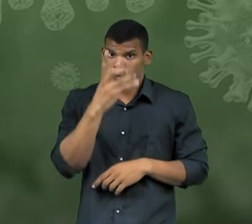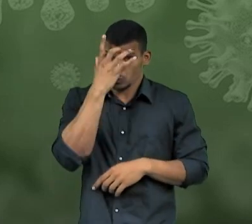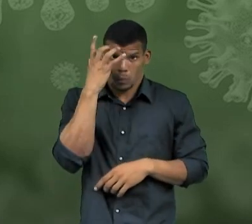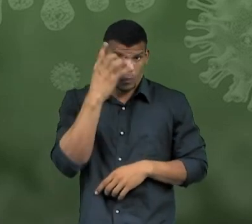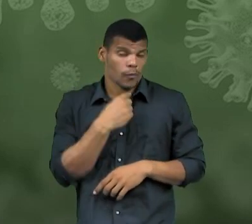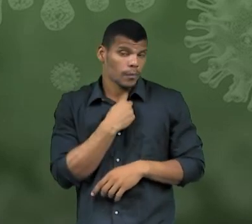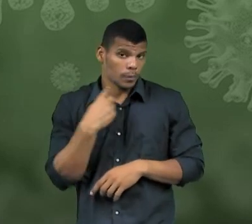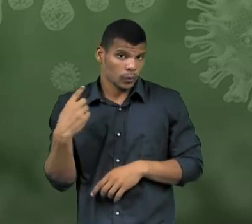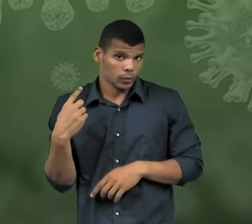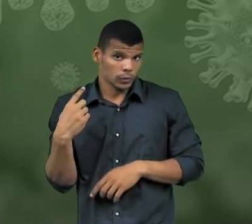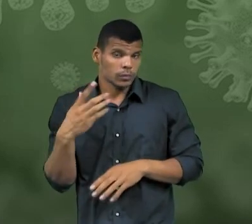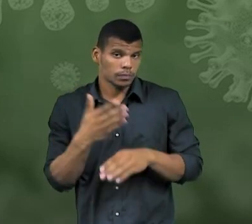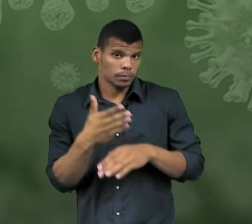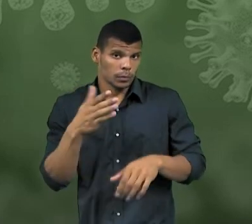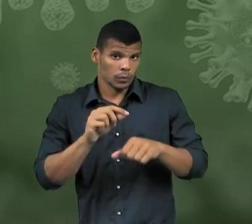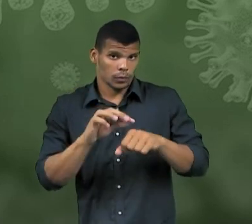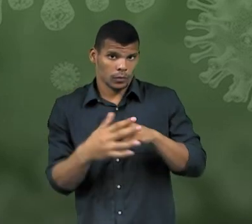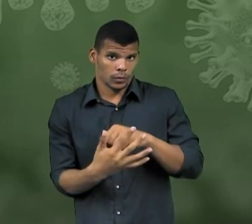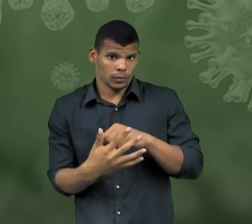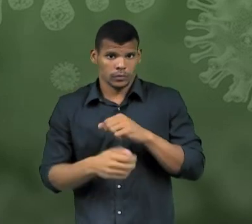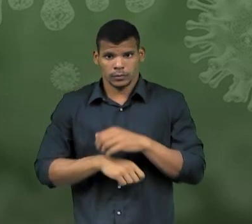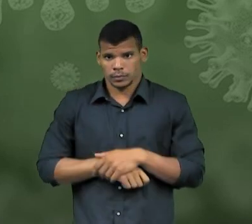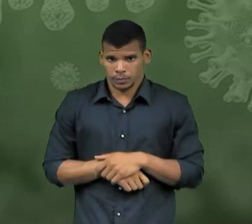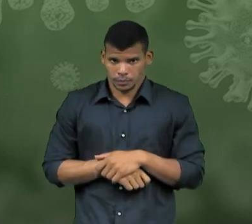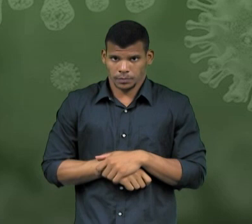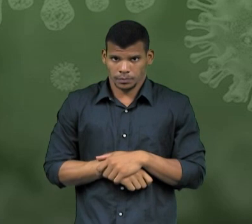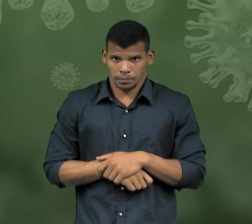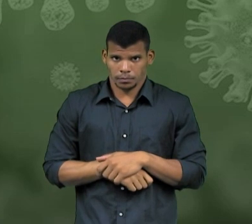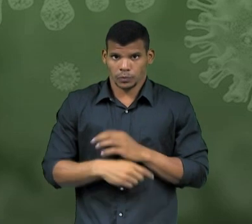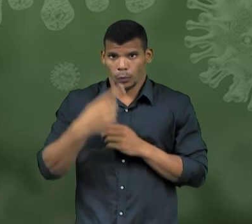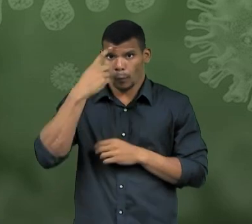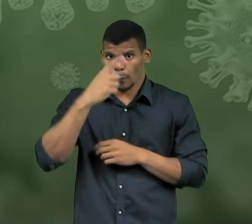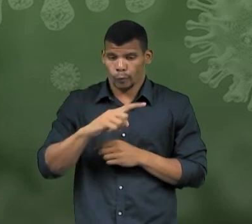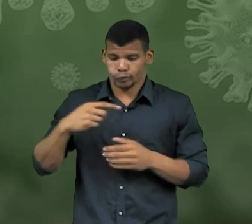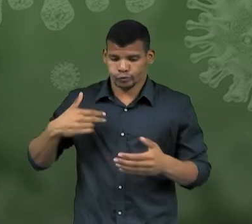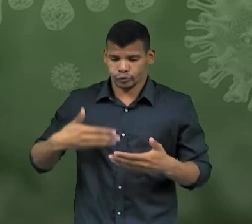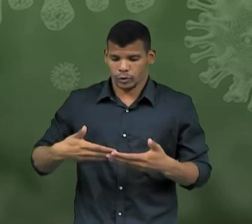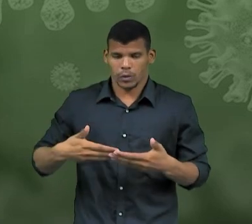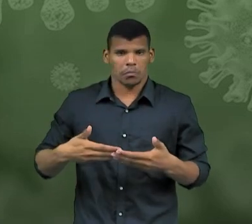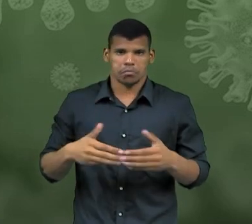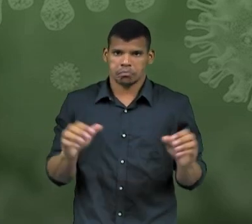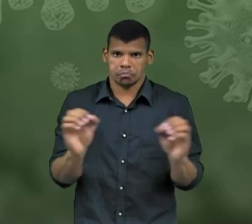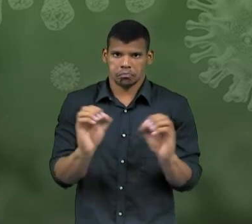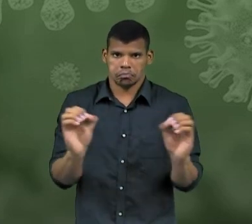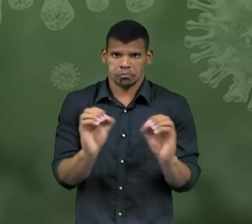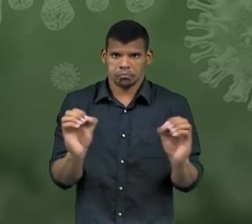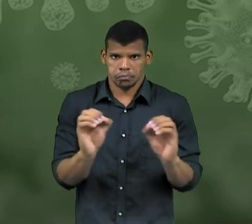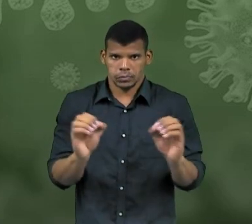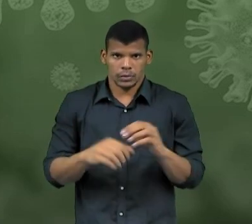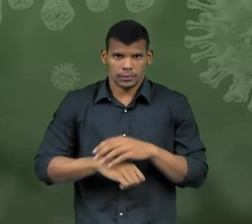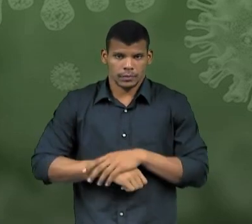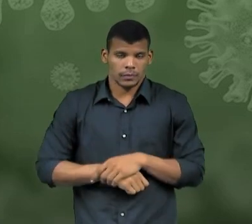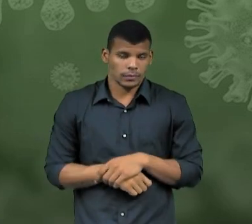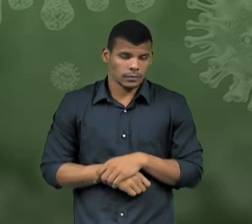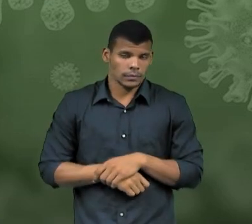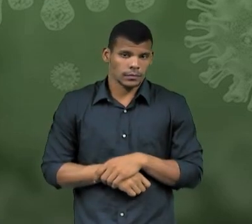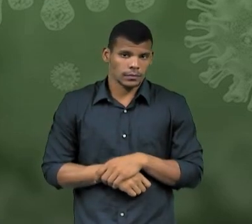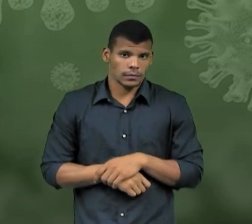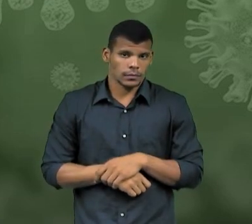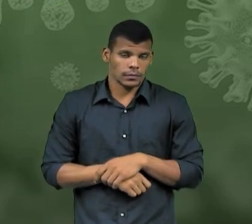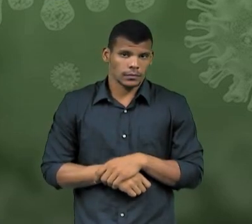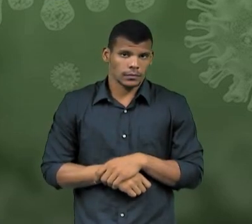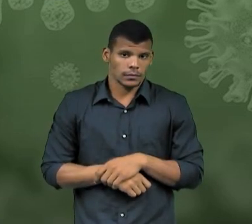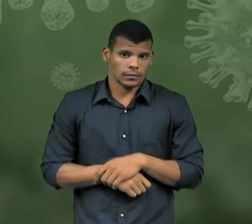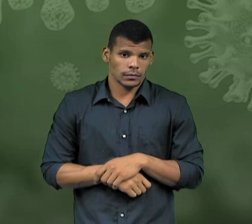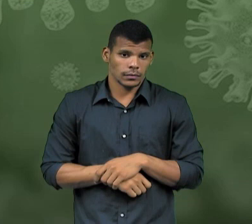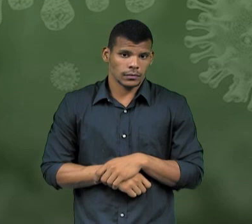26.725 óbitos por causa da doença. Nenhuma morte foi registrada pelo sistema nas últimas 24 horas. São,